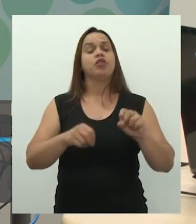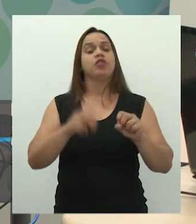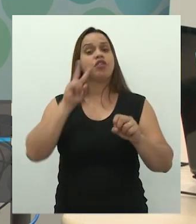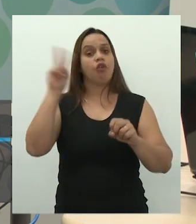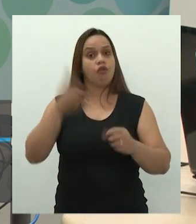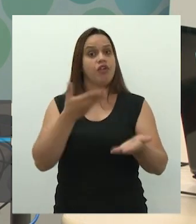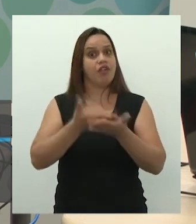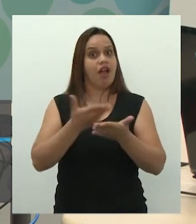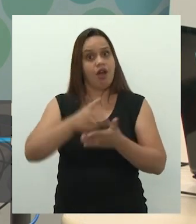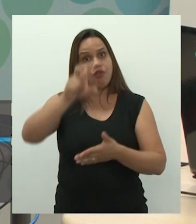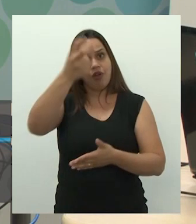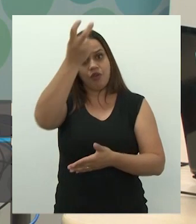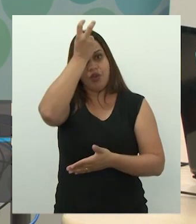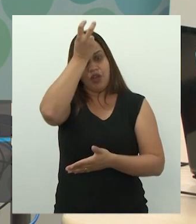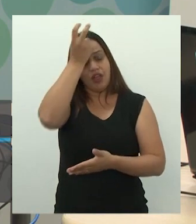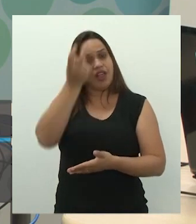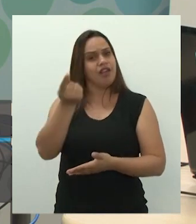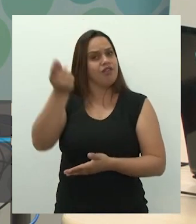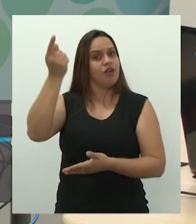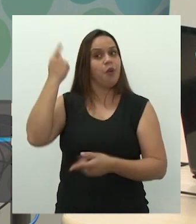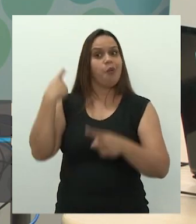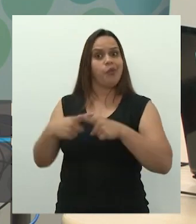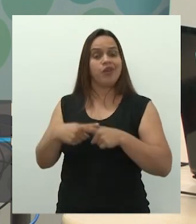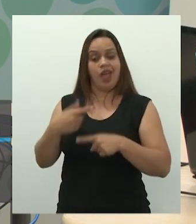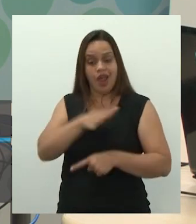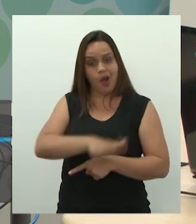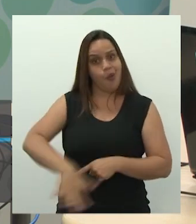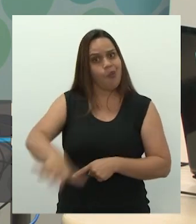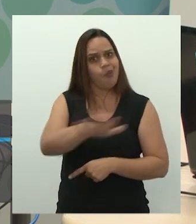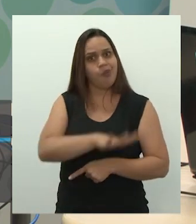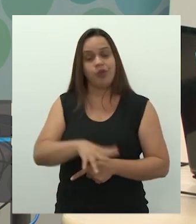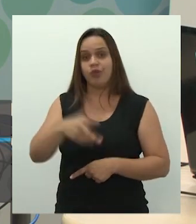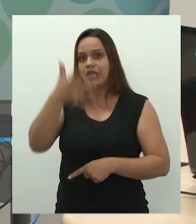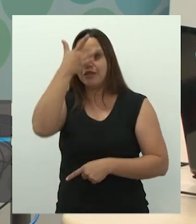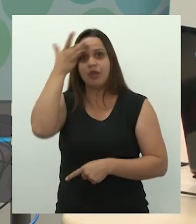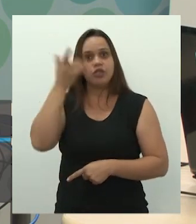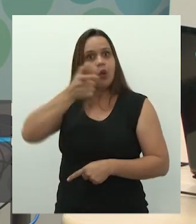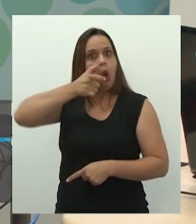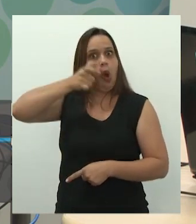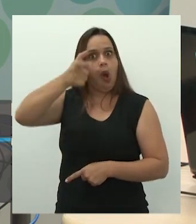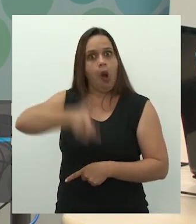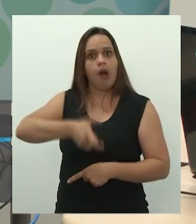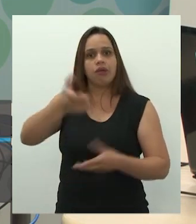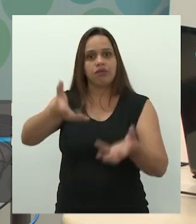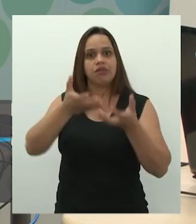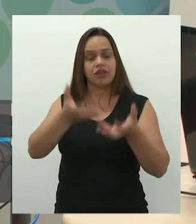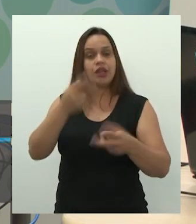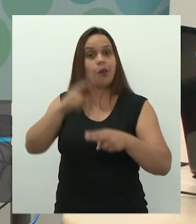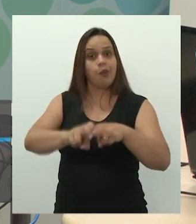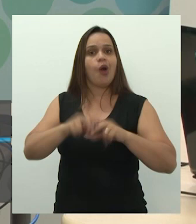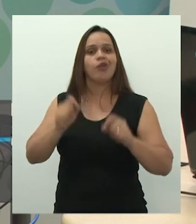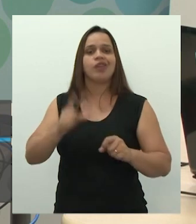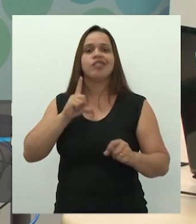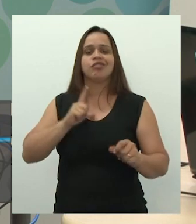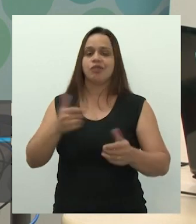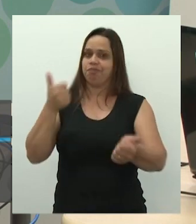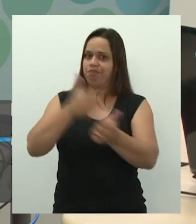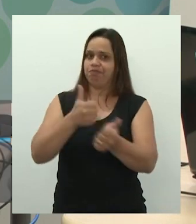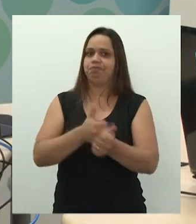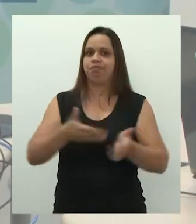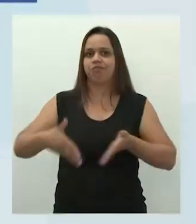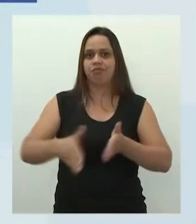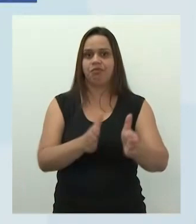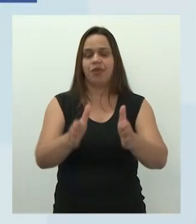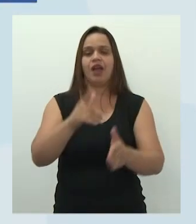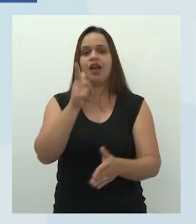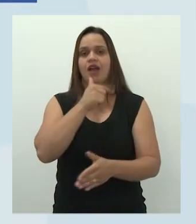Antigo, porque era uma área muito requisitada, uma área muito cobiçada por conta justamente do rio. Vamos dar uma